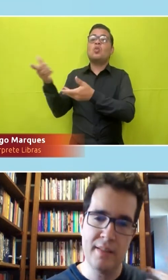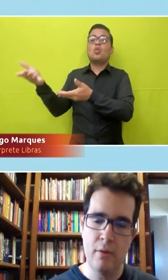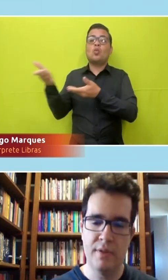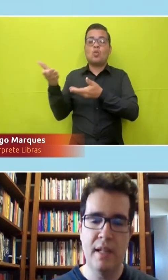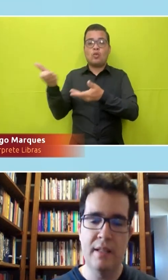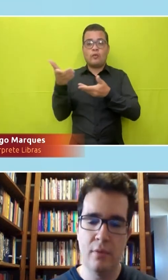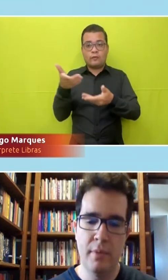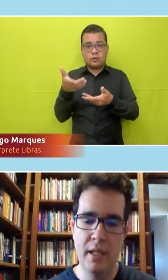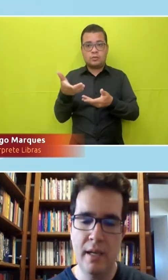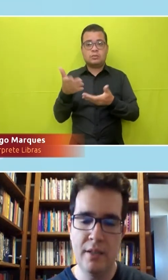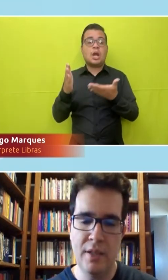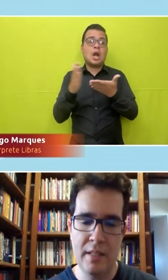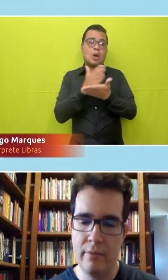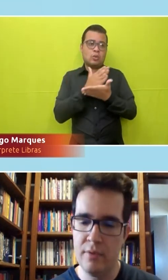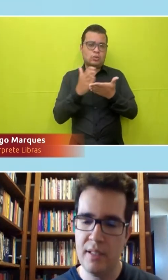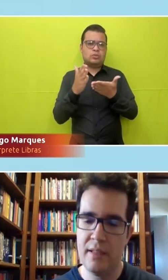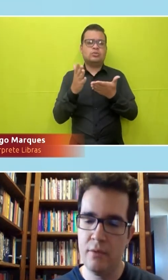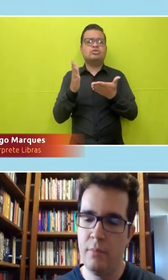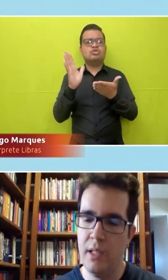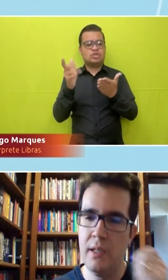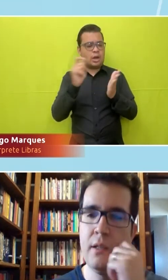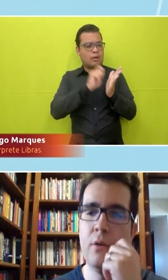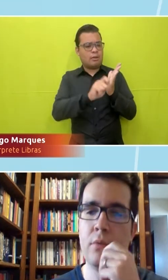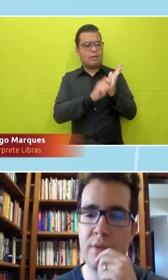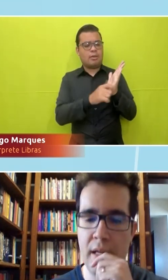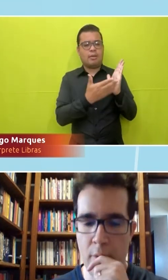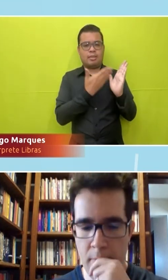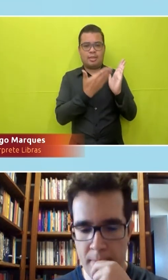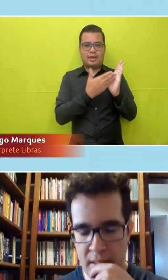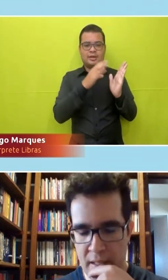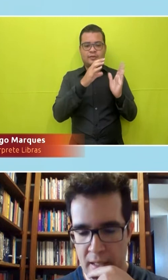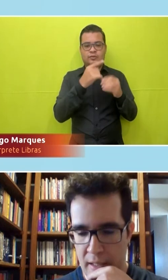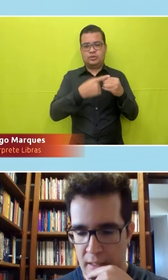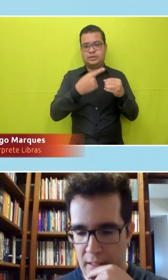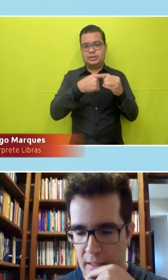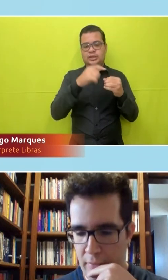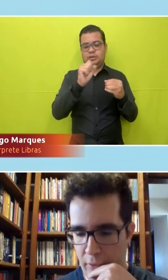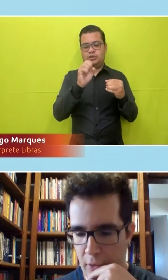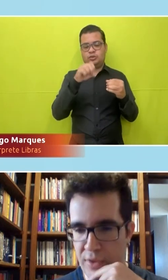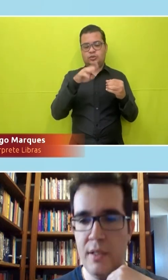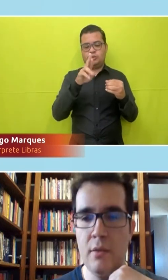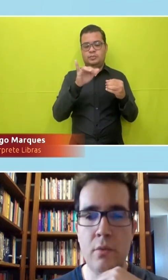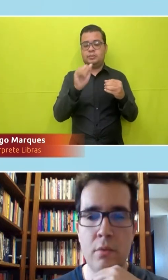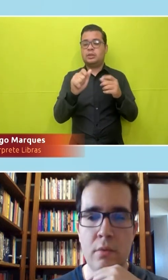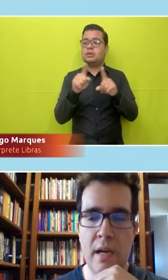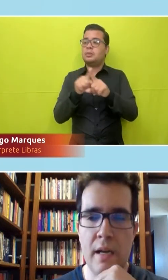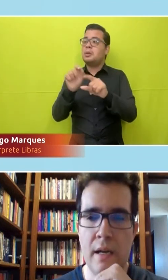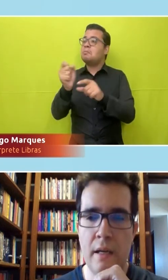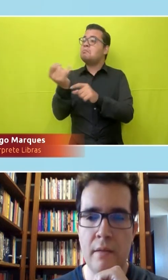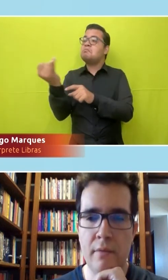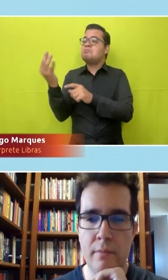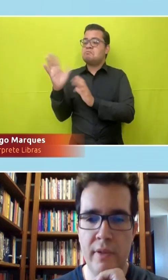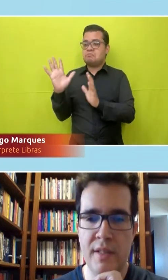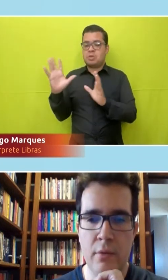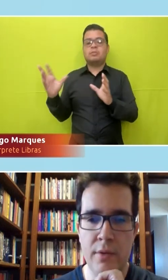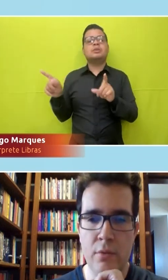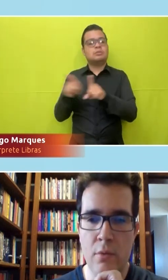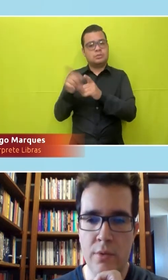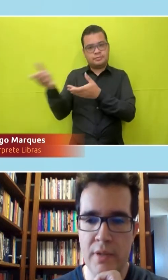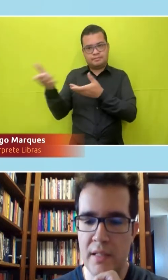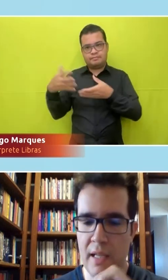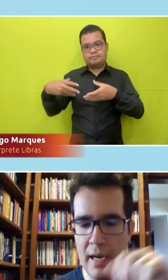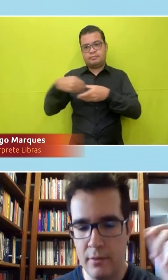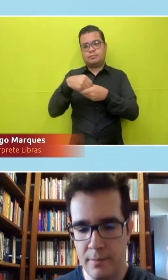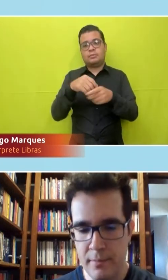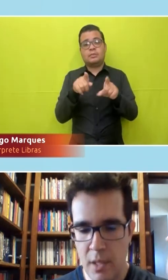já estão no Cidade Sombria, né, já estavam no Cidade Sombria, e outros não, e foram 5 vencedores do